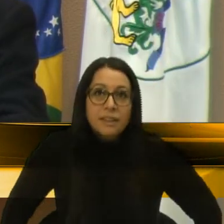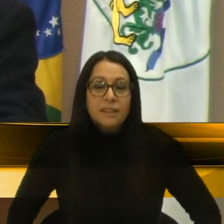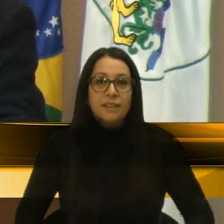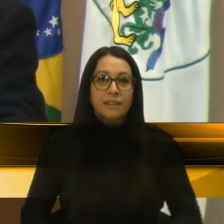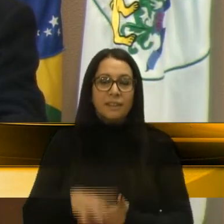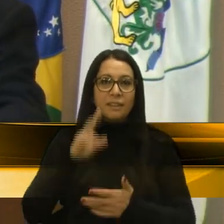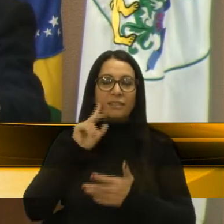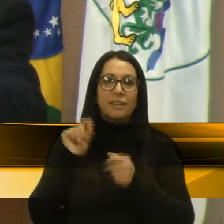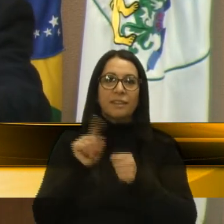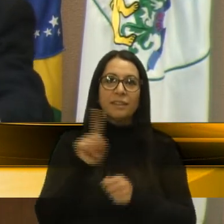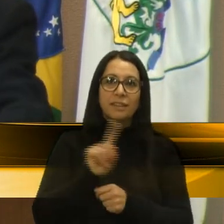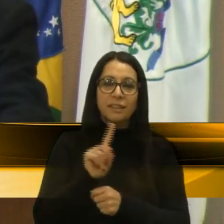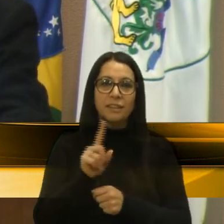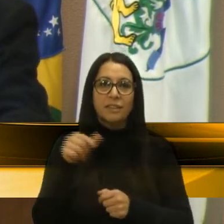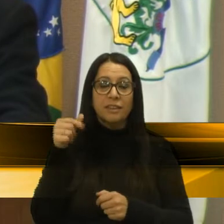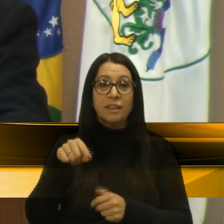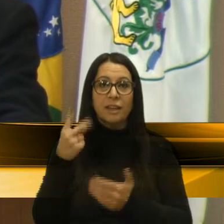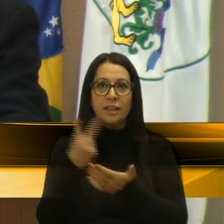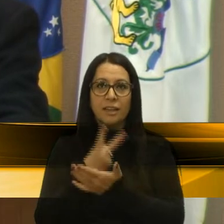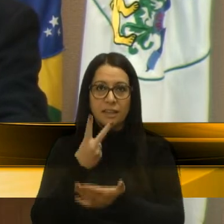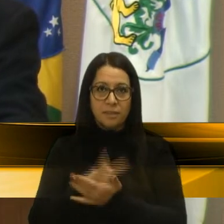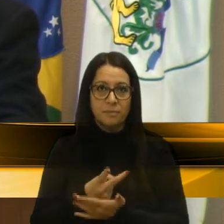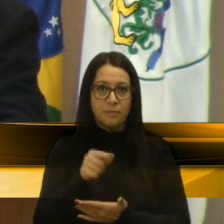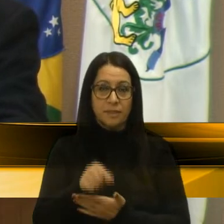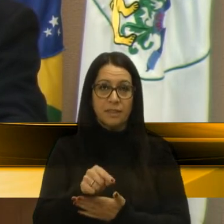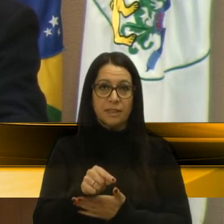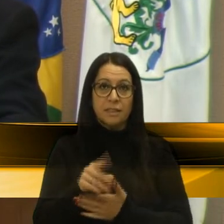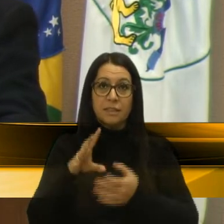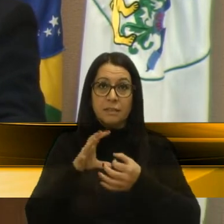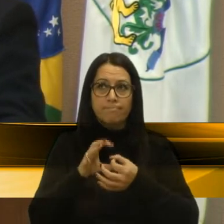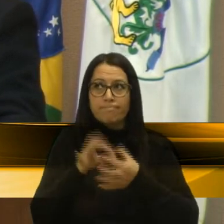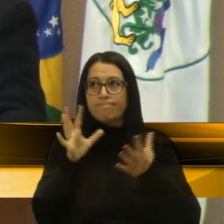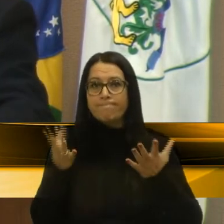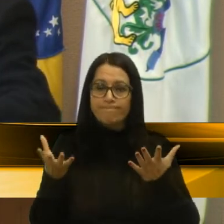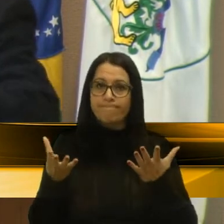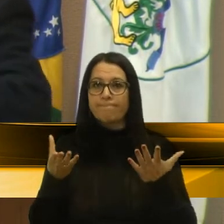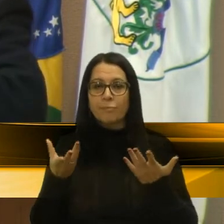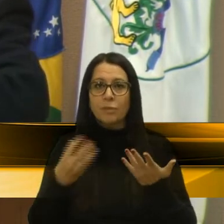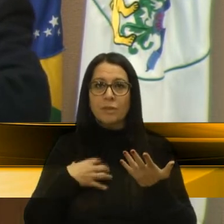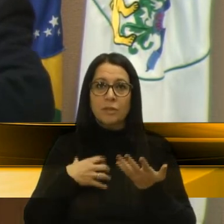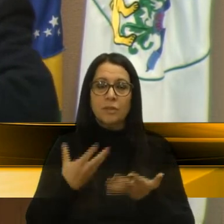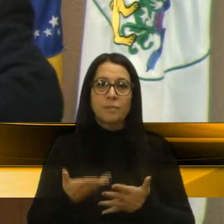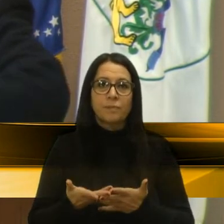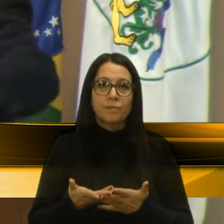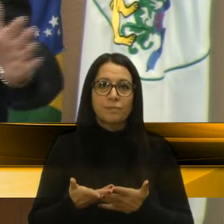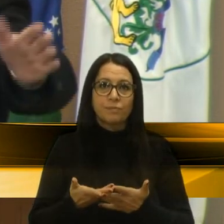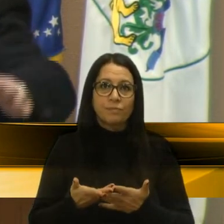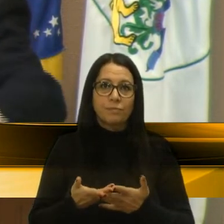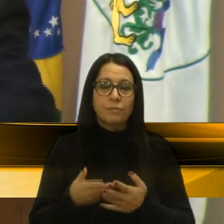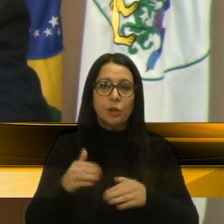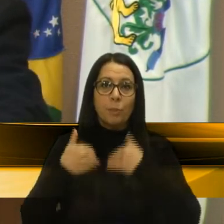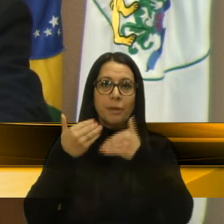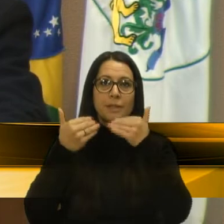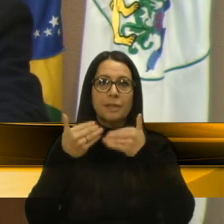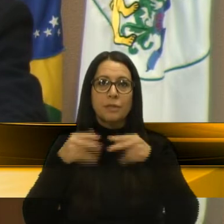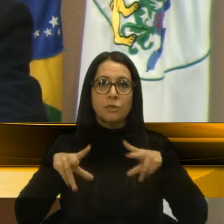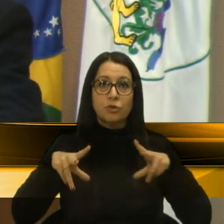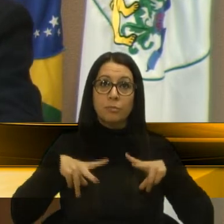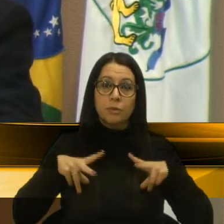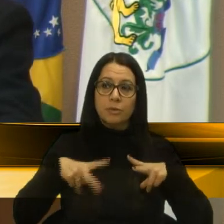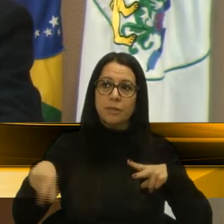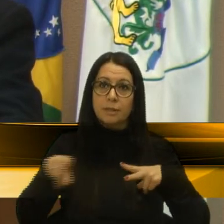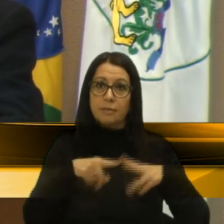logo ali atrás, um processo muito semelhante ao que estamos vivenciando hoje no Brasil. E o povo,